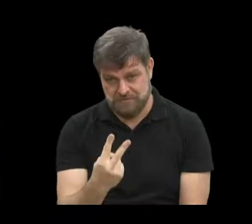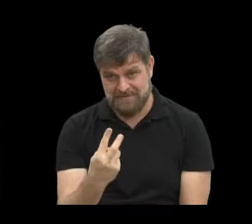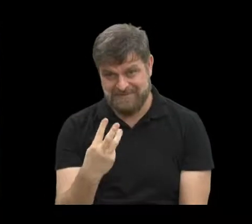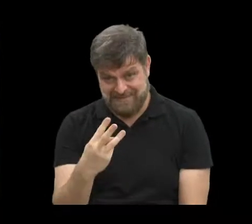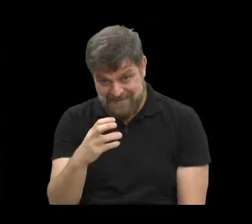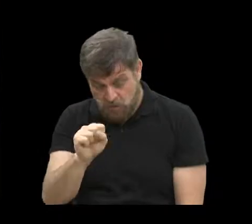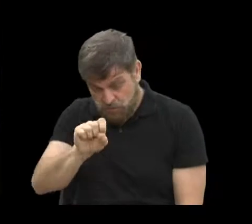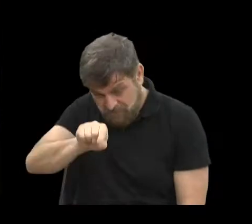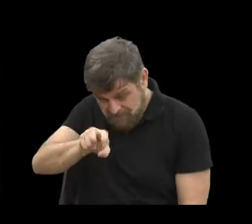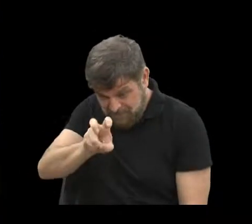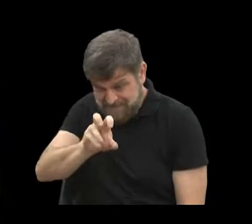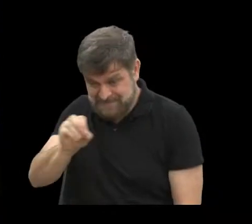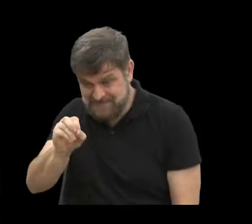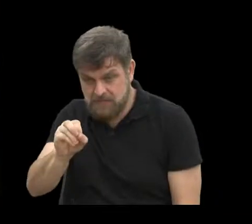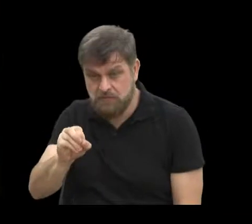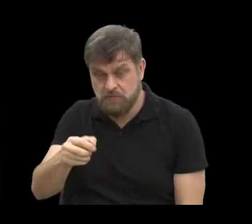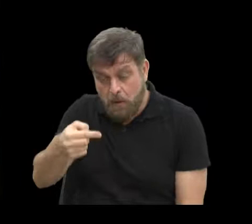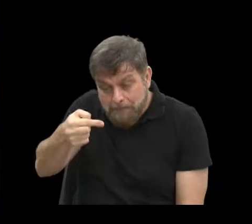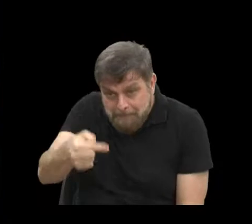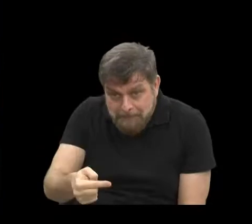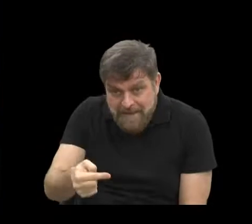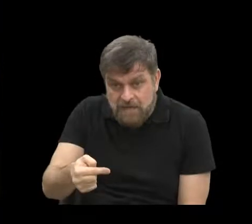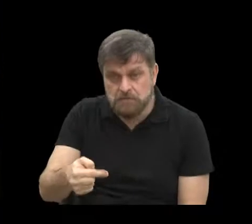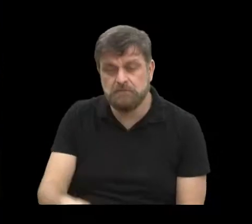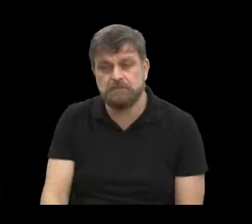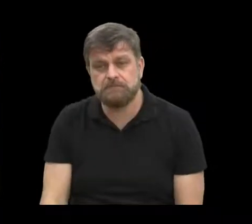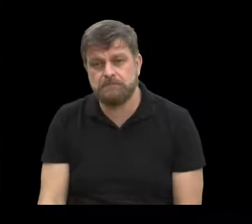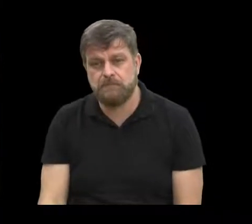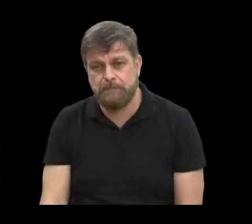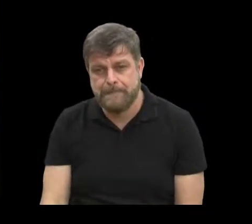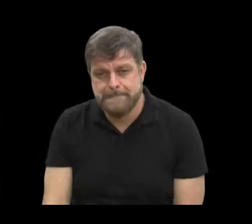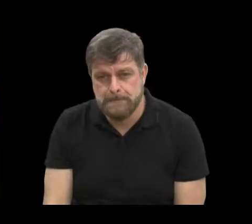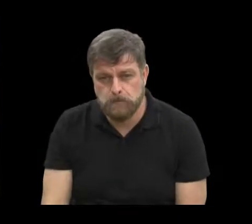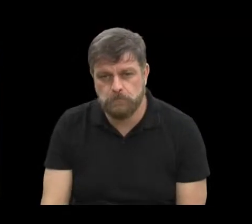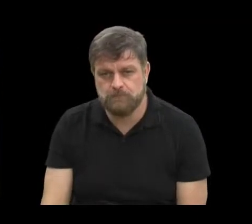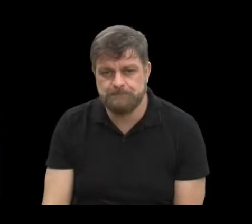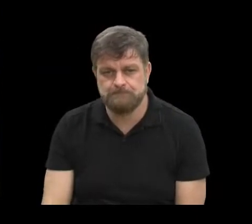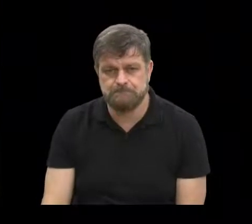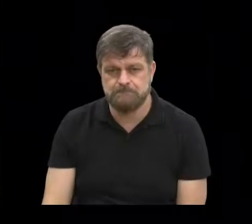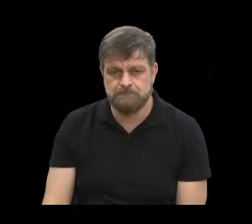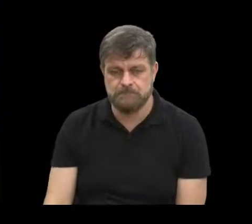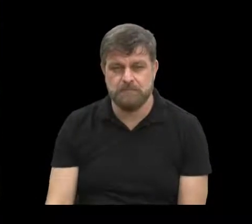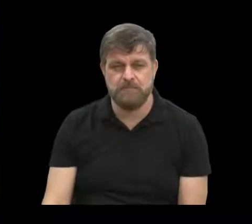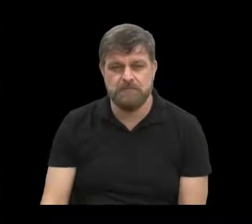a forma que está na lei. Tem que ser menor do que 1/4 de salário mínimo, ok?